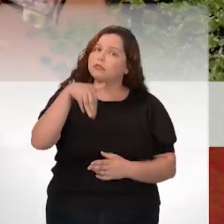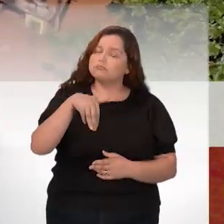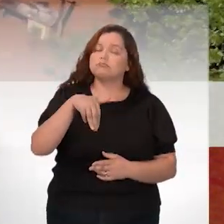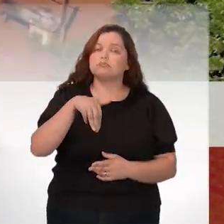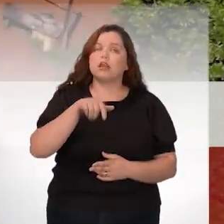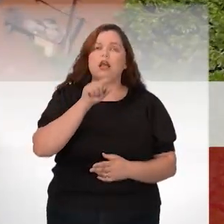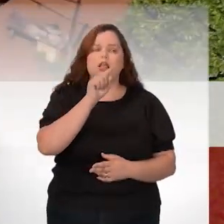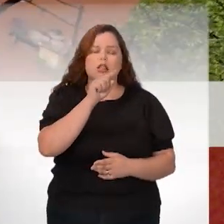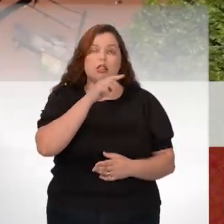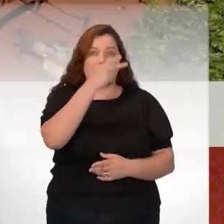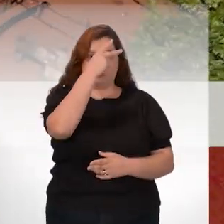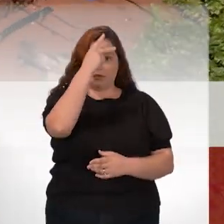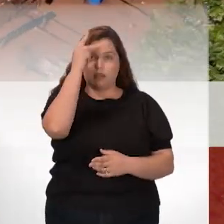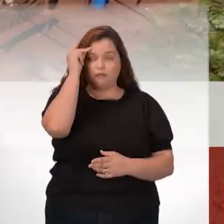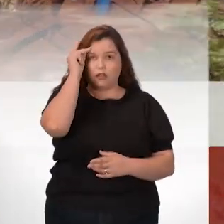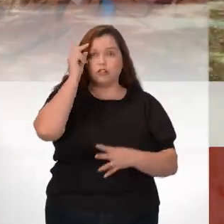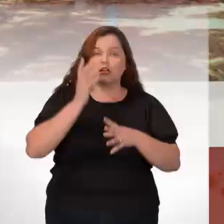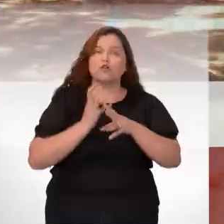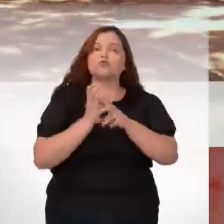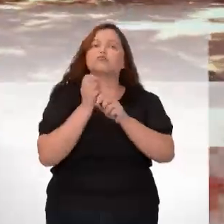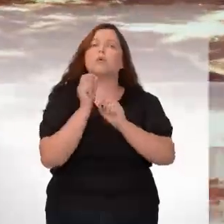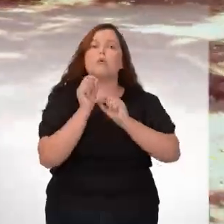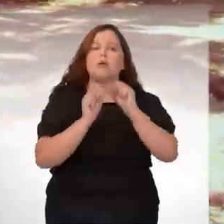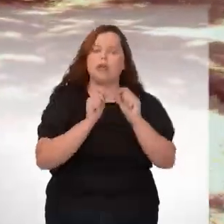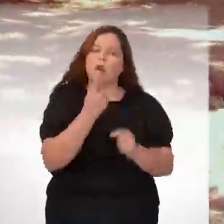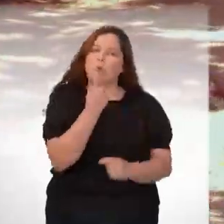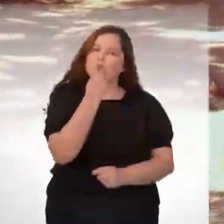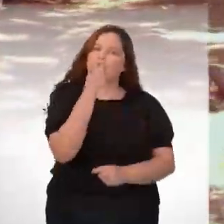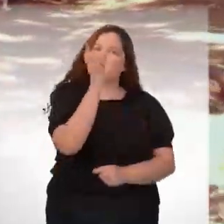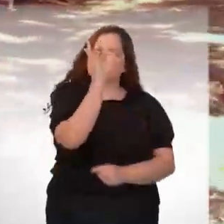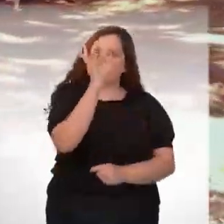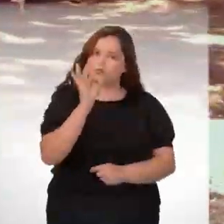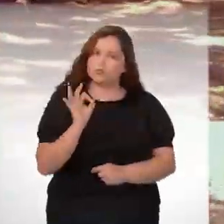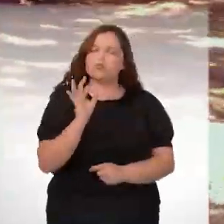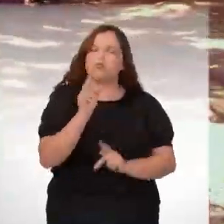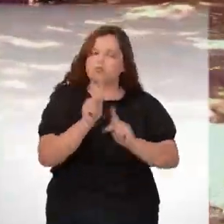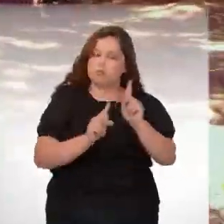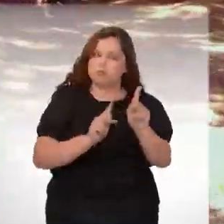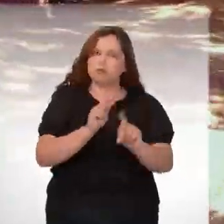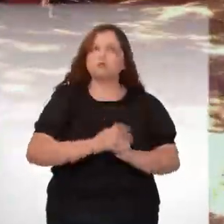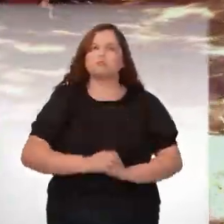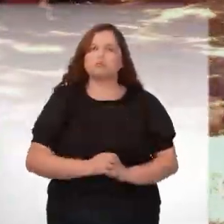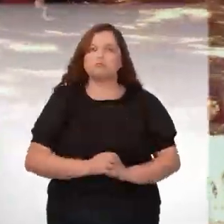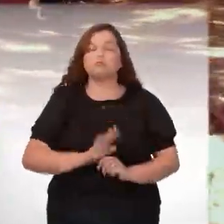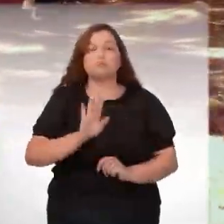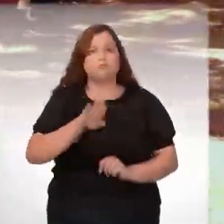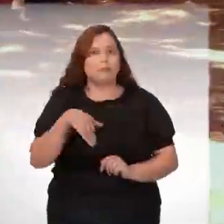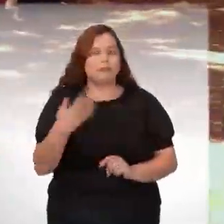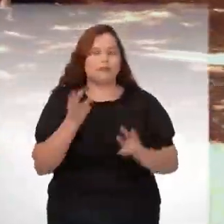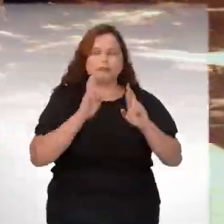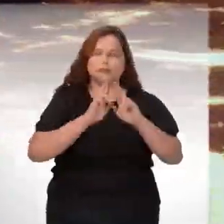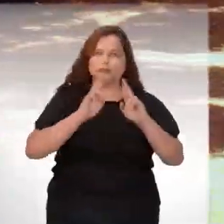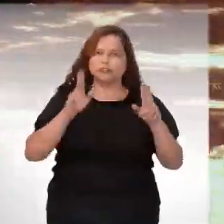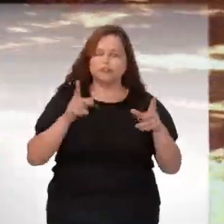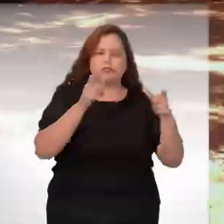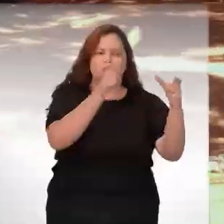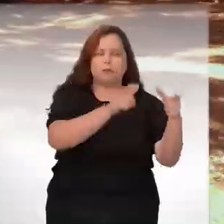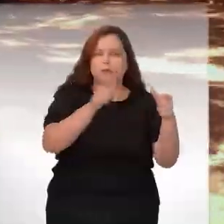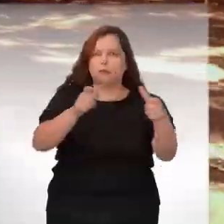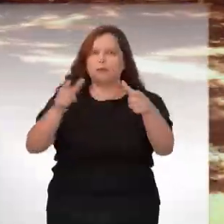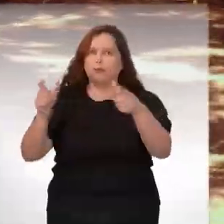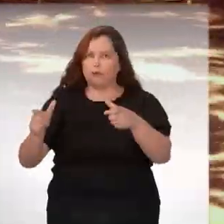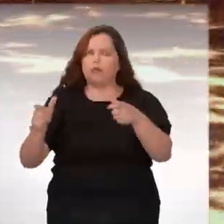própria prefeitura da cidade é que eles representem 1% dos habitantes. Mas, diferentemente de outras